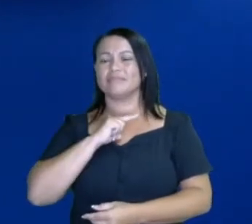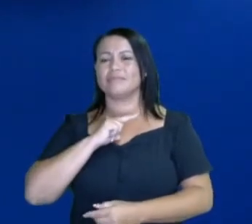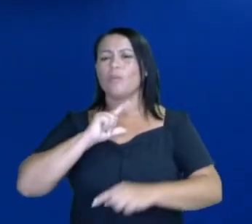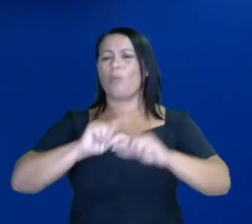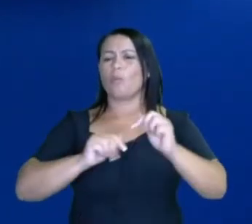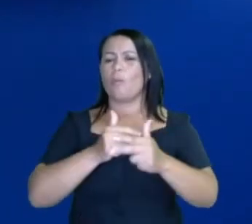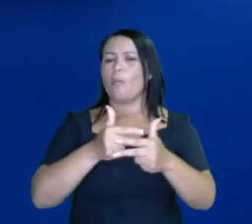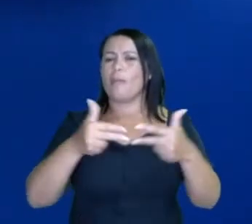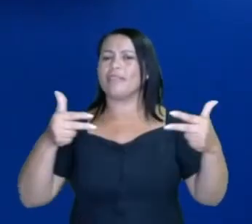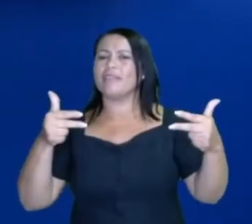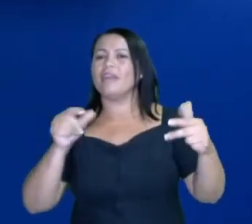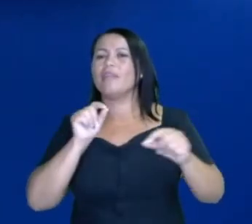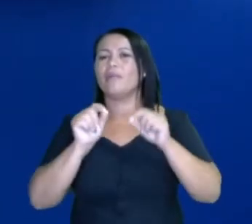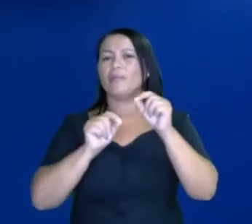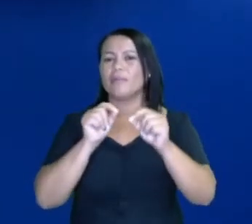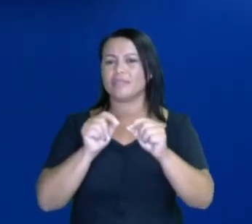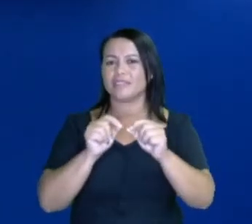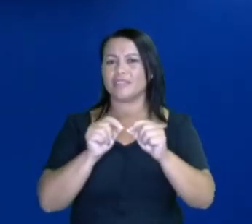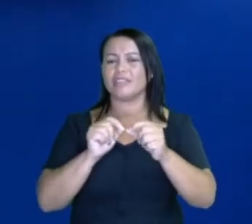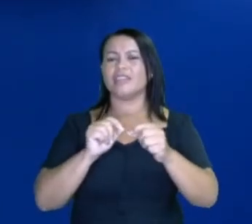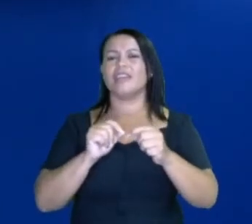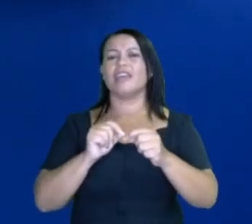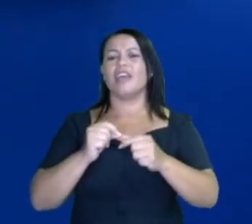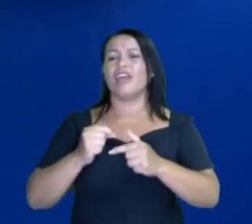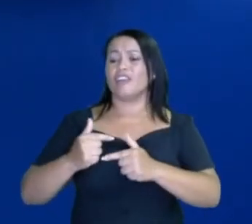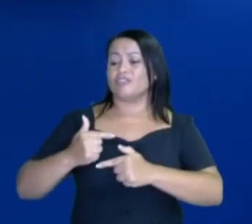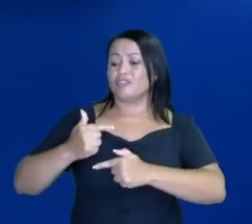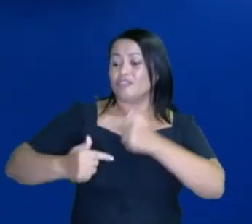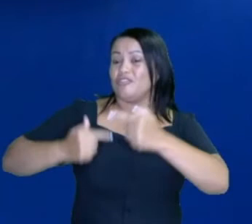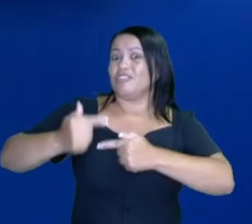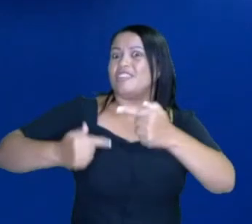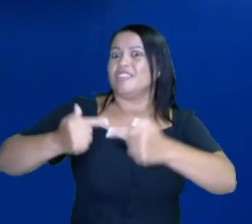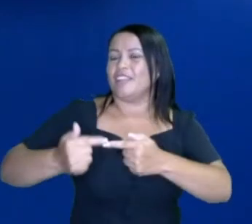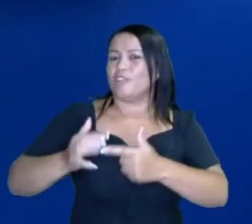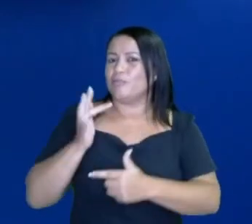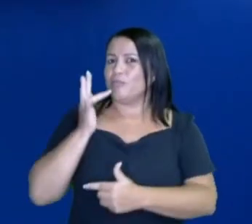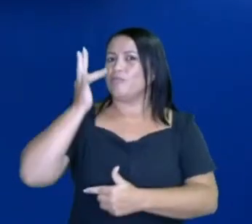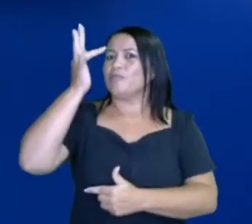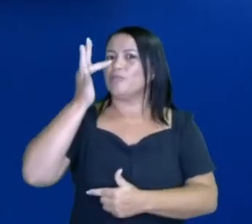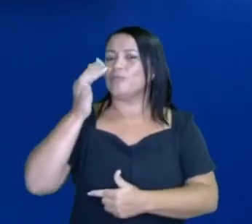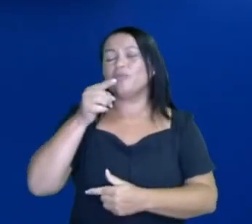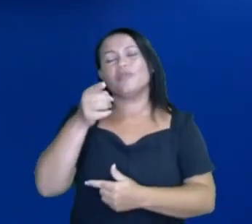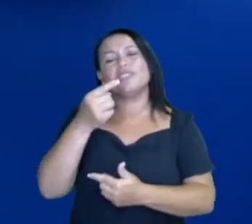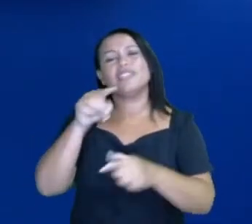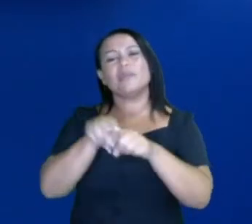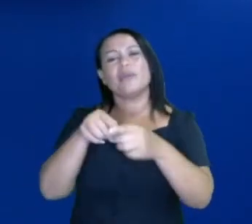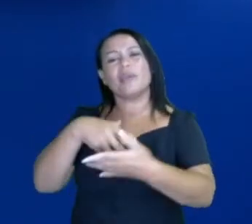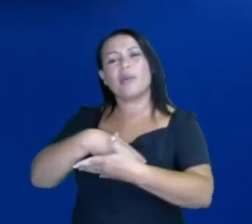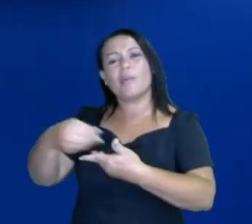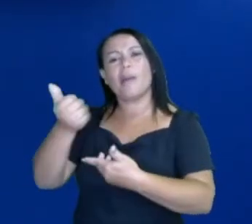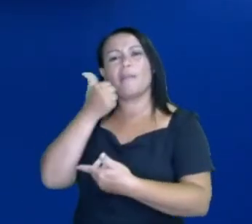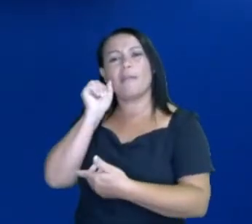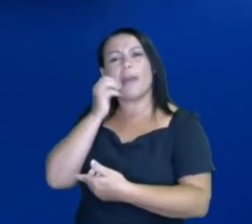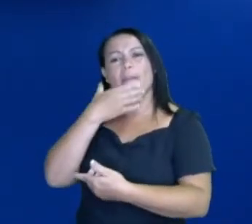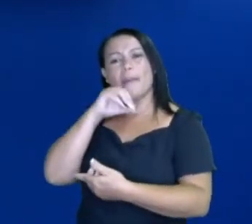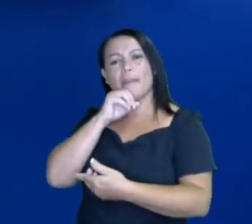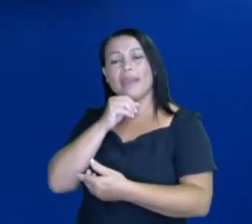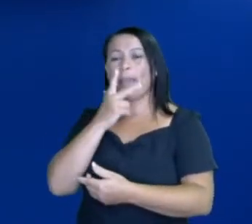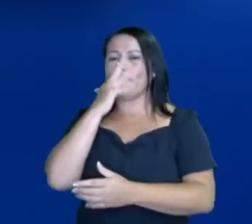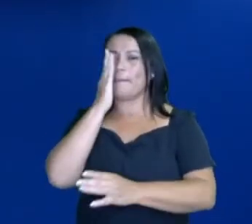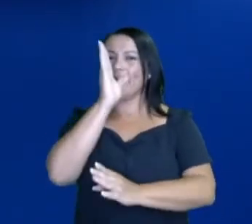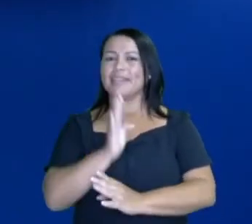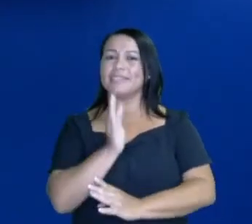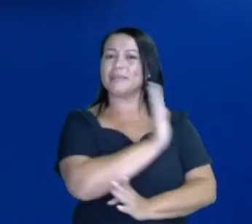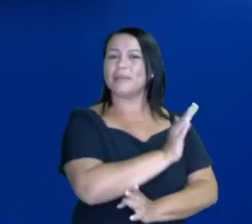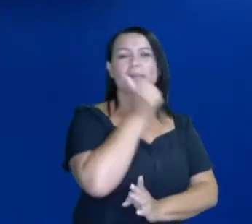para as gerações futuras. Tudo que você vem do papai e da mamãe. Nós somos metade do papai e